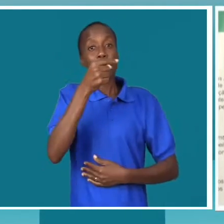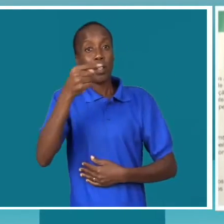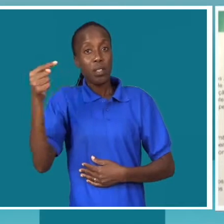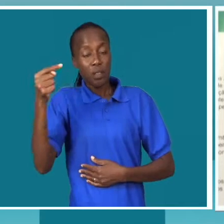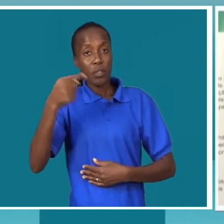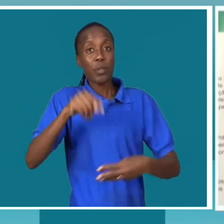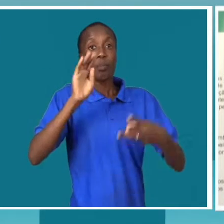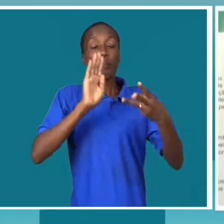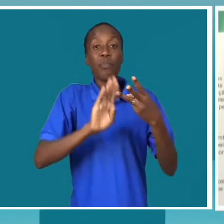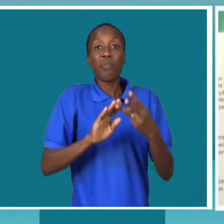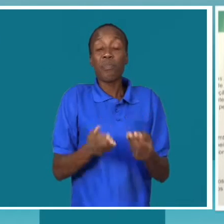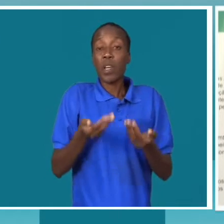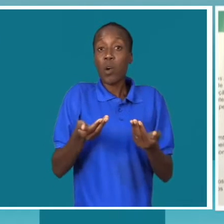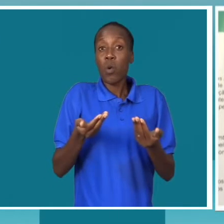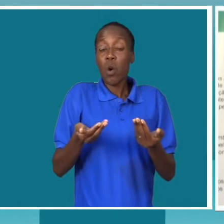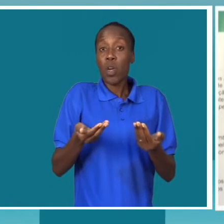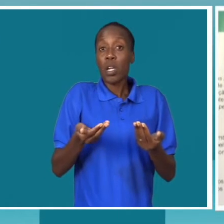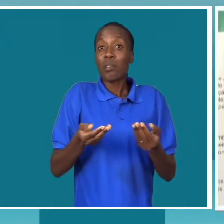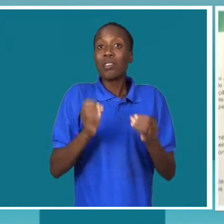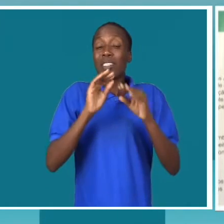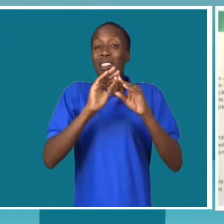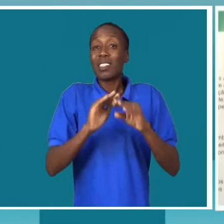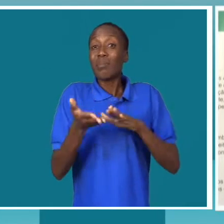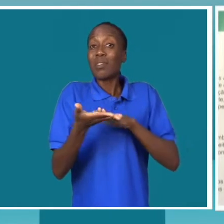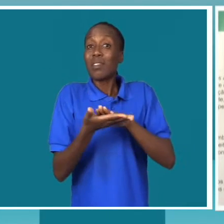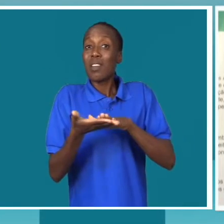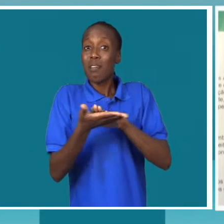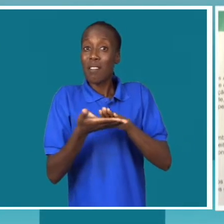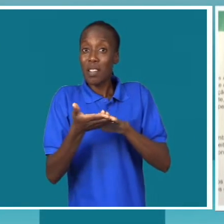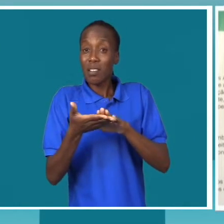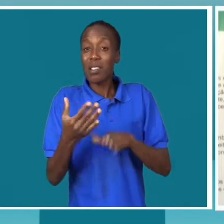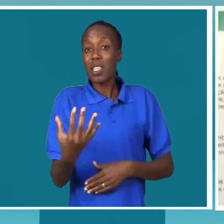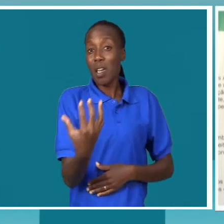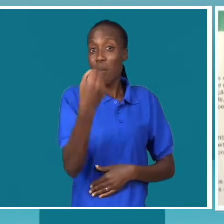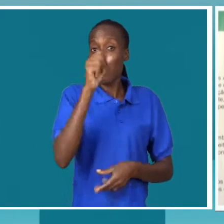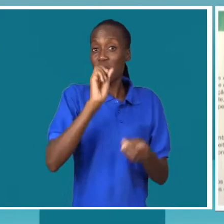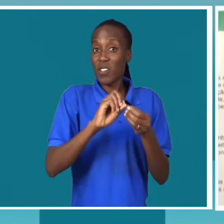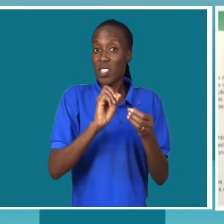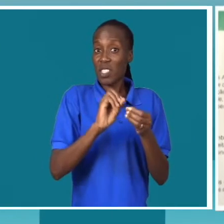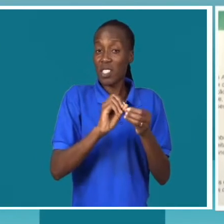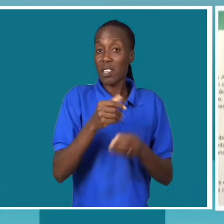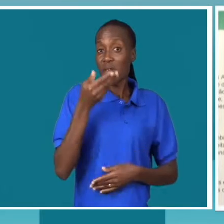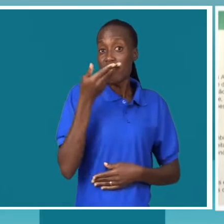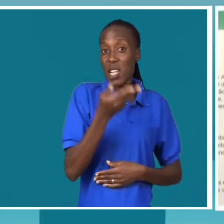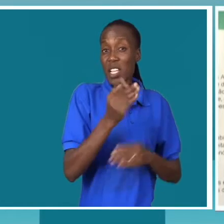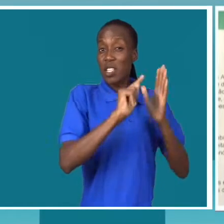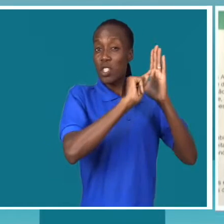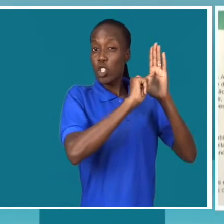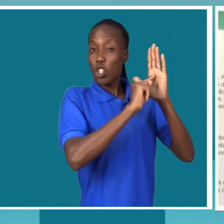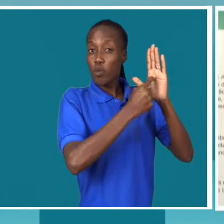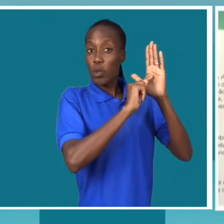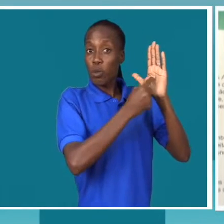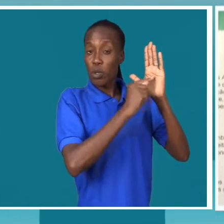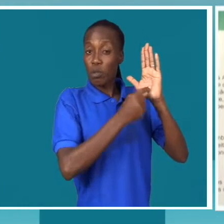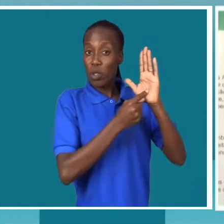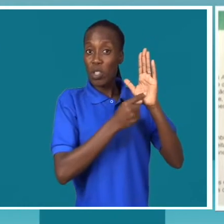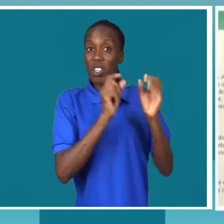Depois estamos numa fase em que é preciso introduzir no meio desta componente